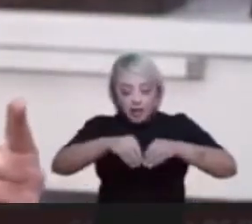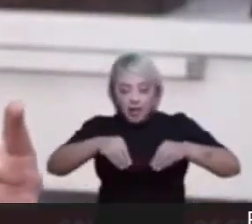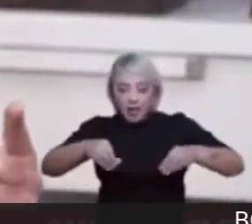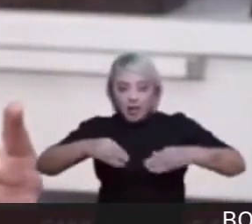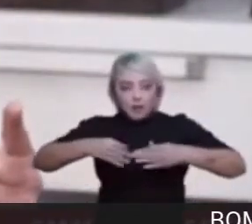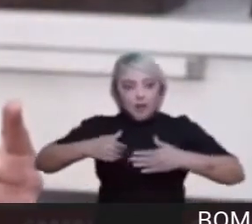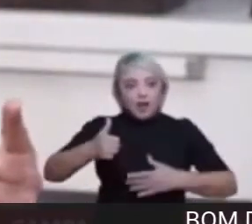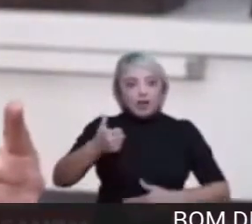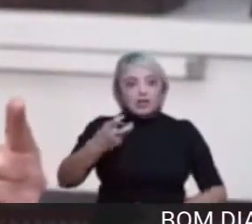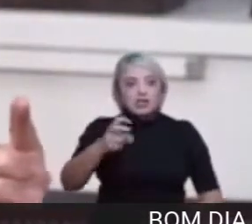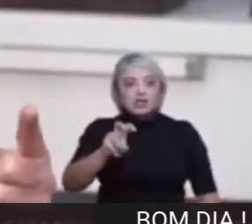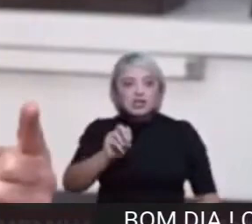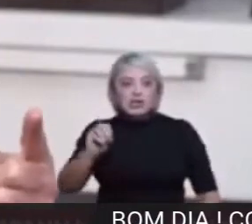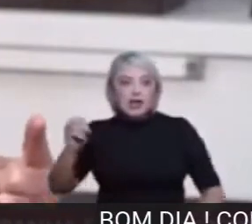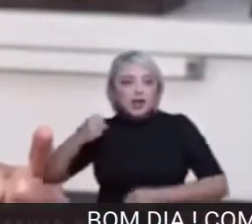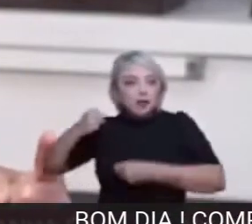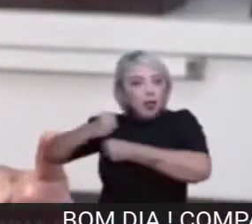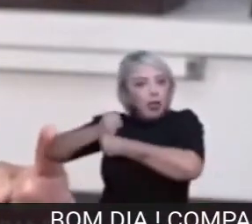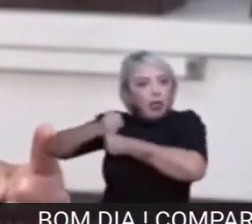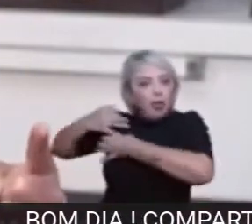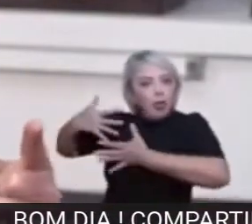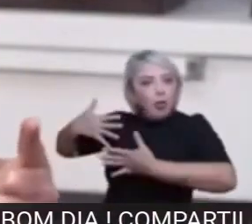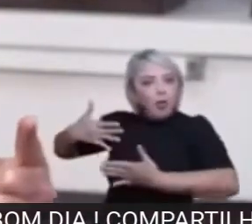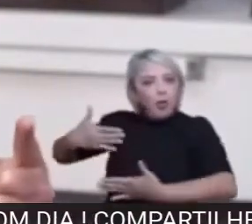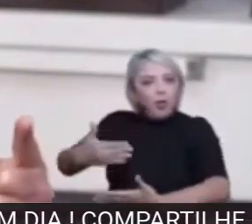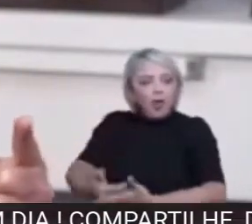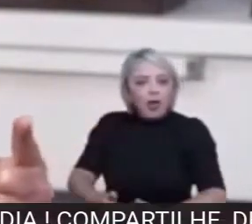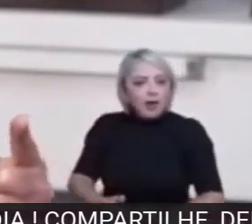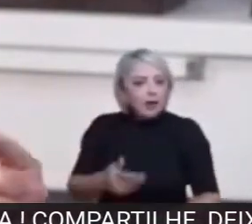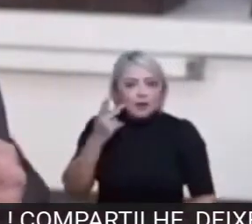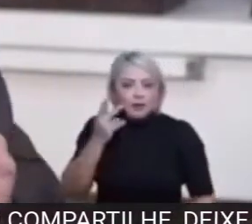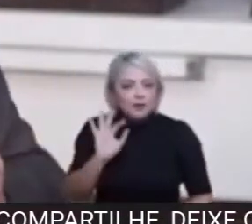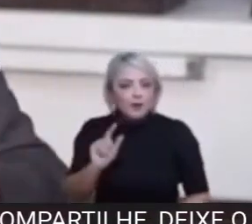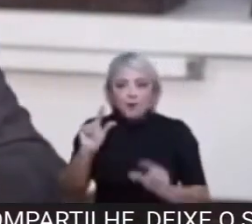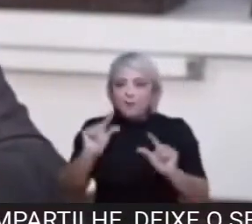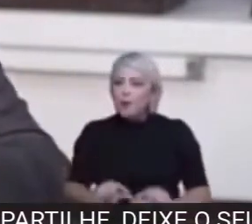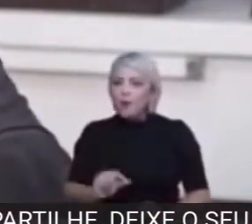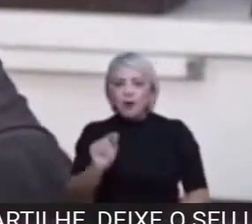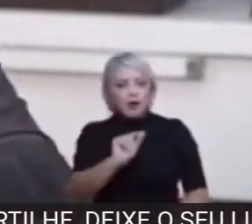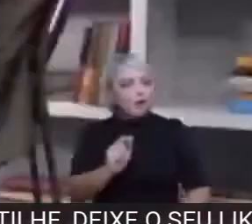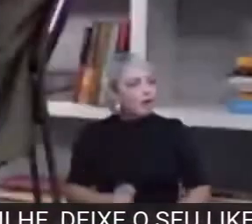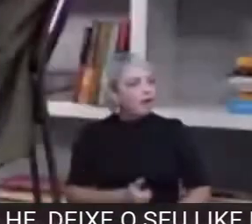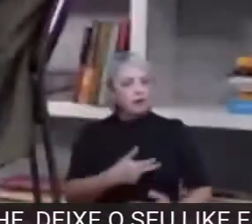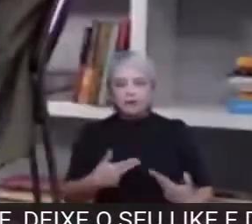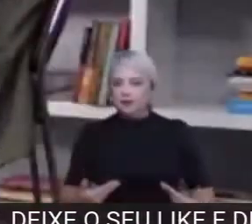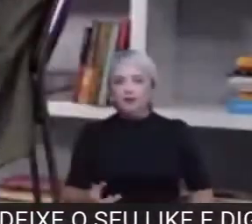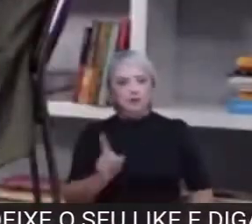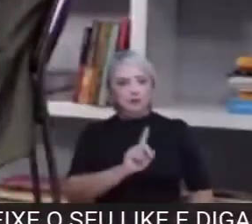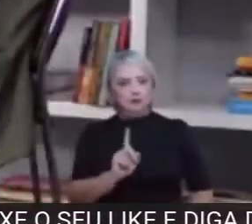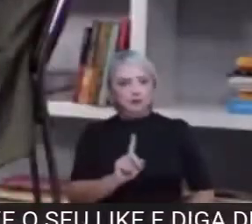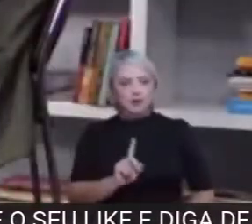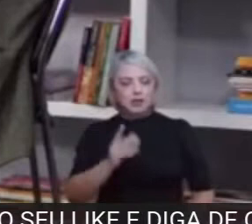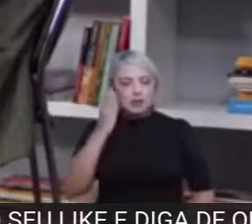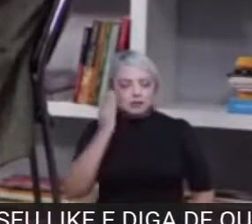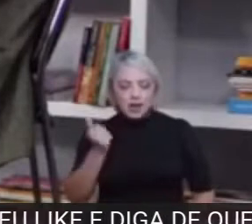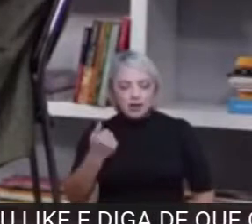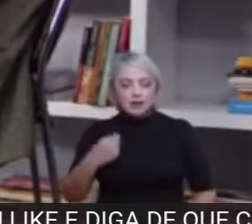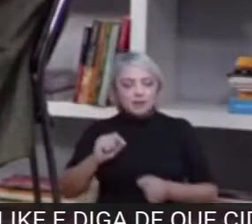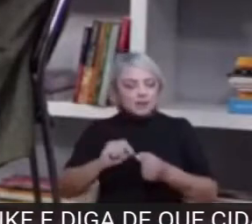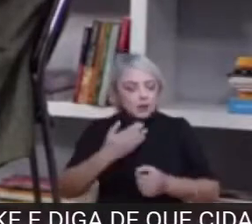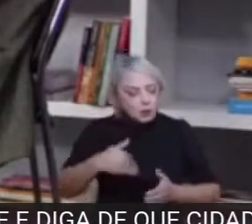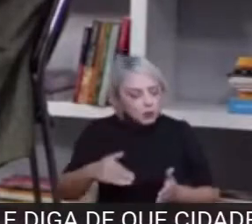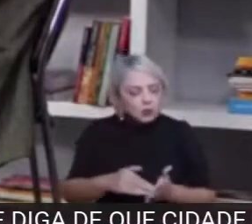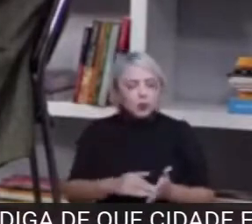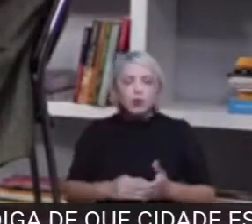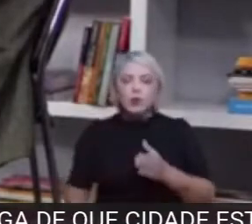anos. Sabe, não foi pouca coisa, meu caro. Sabe, então, fazer tudo o que nós fizemos, criar a PAA